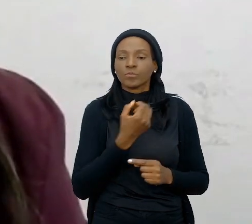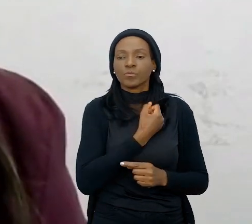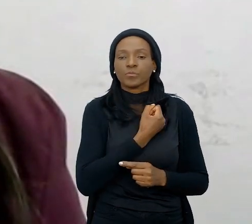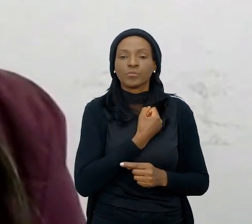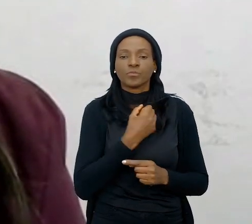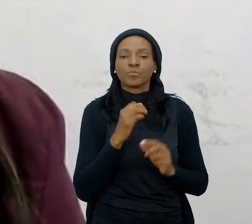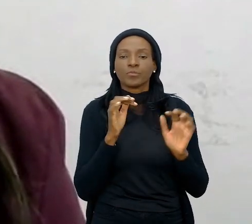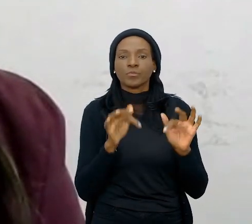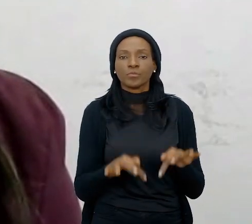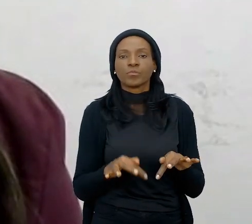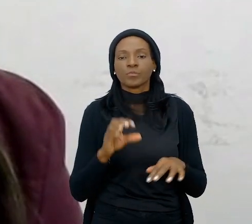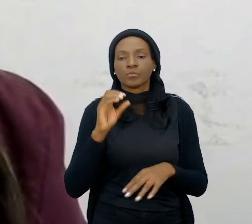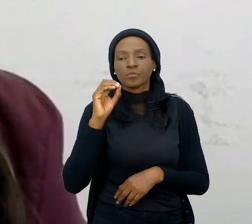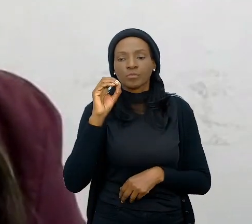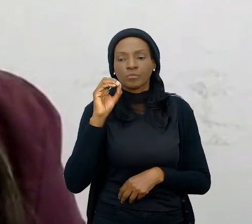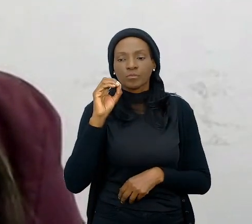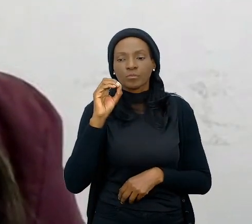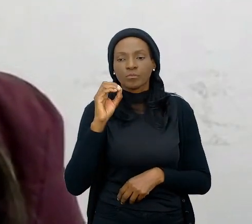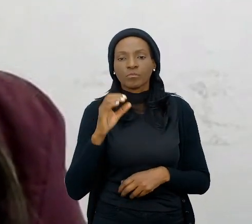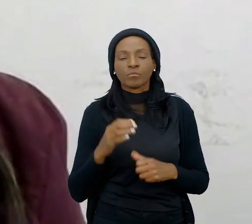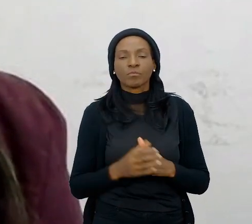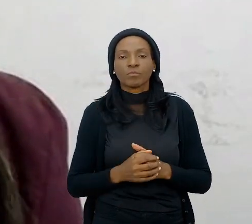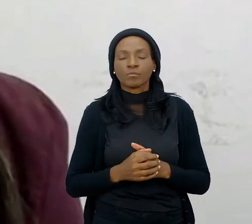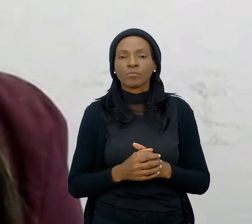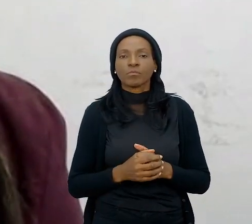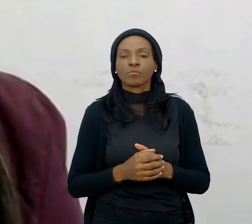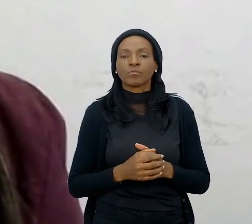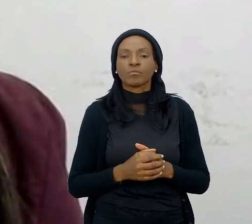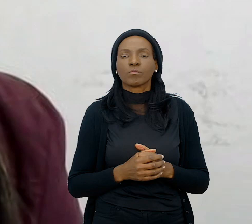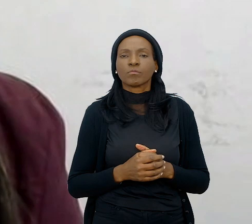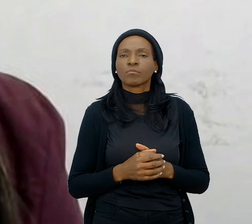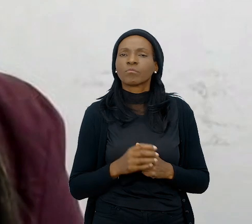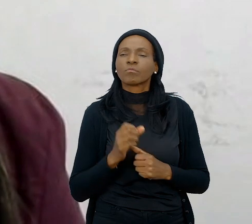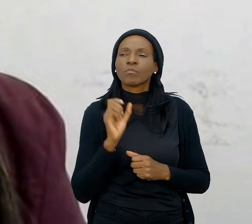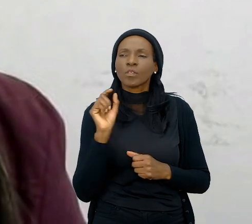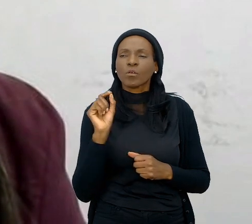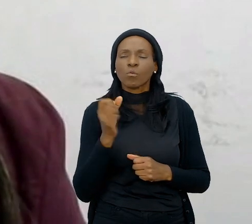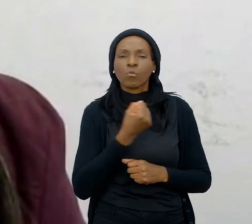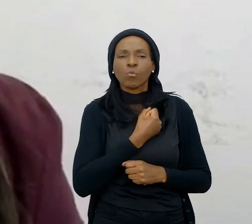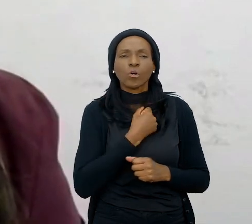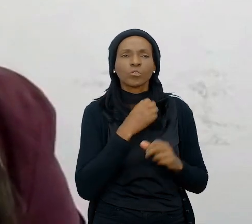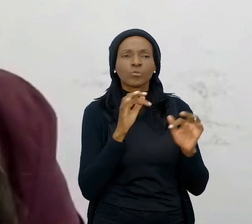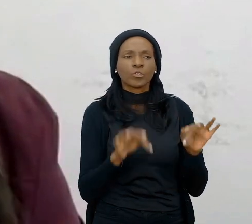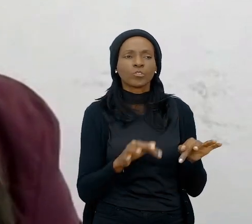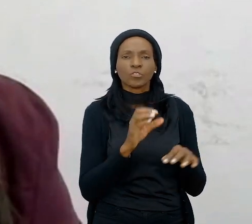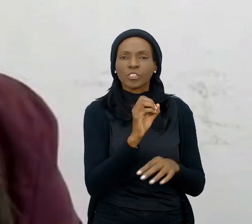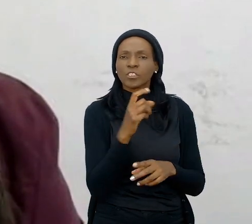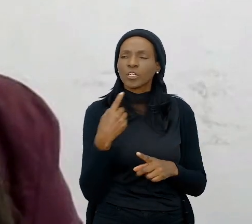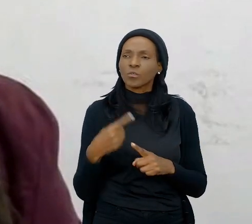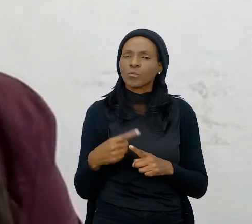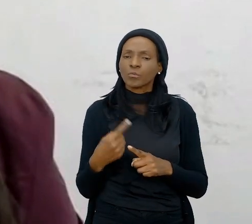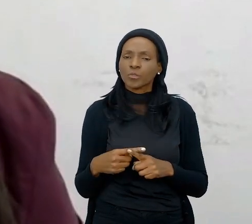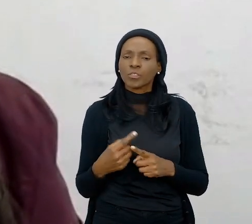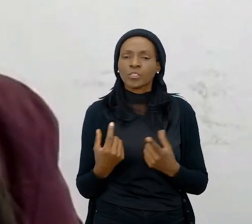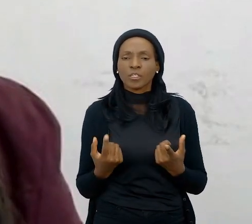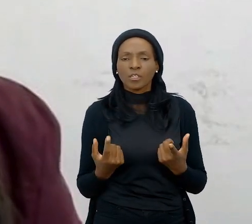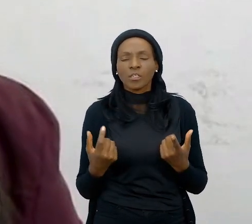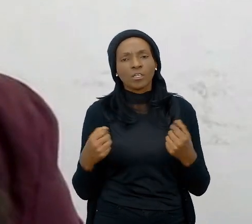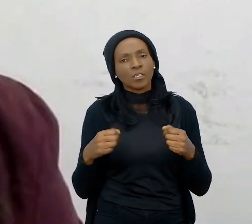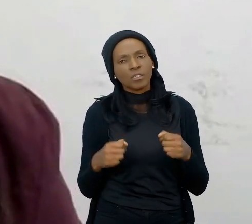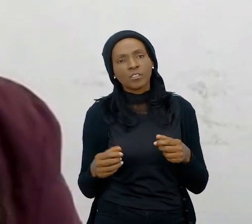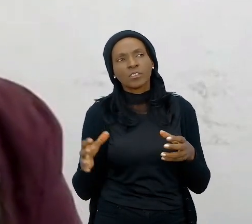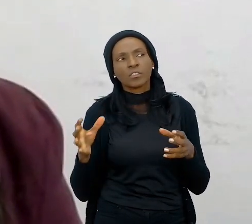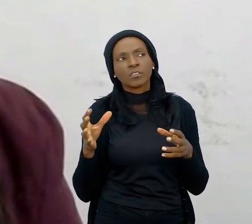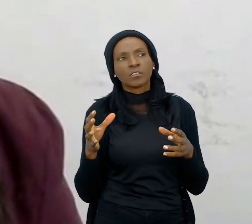que terminam em zero, né? Então, quais são esses números que terminam em zero e por que eles devem compor